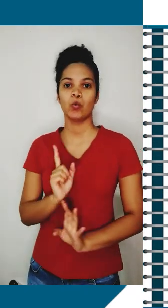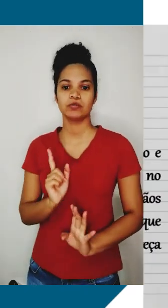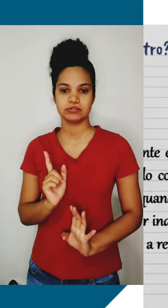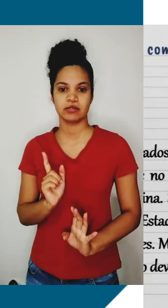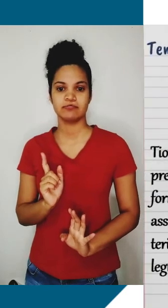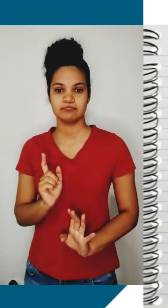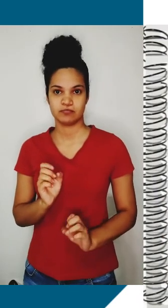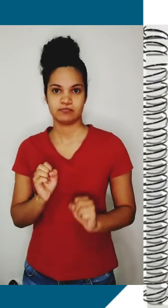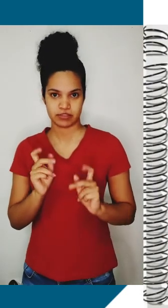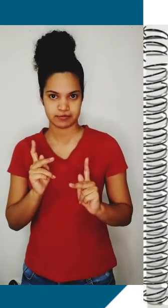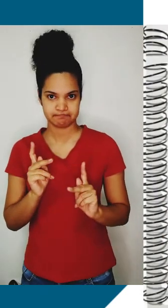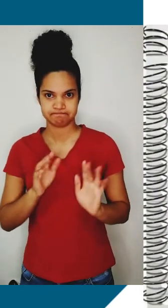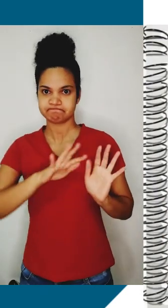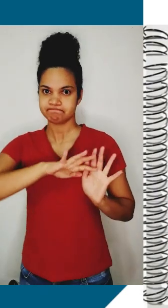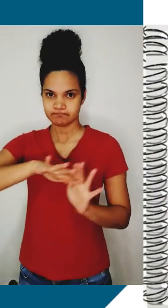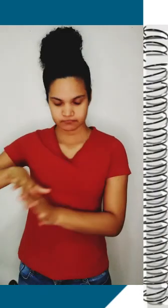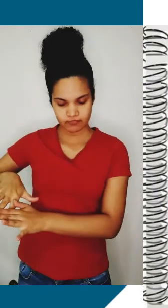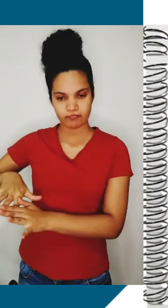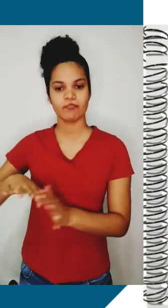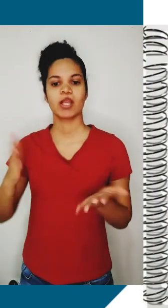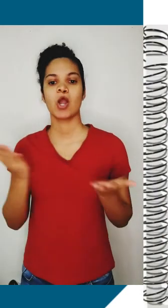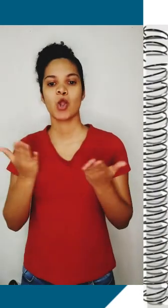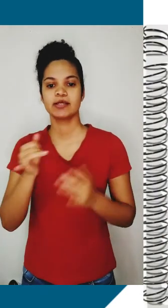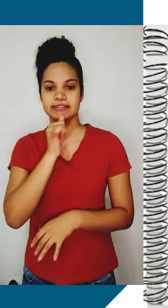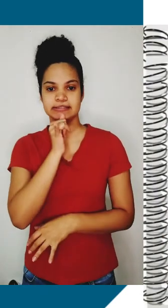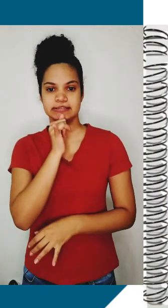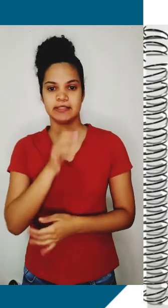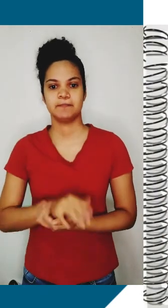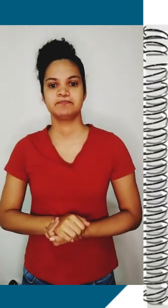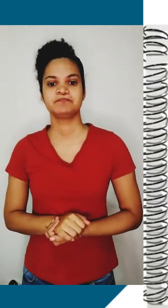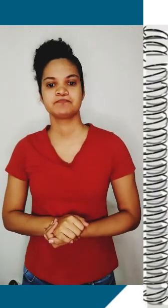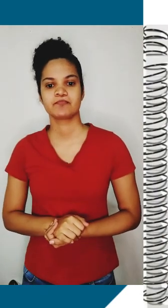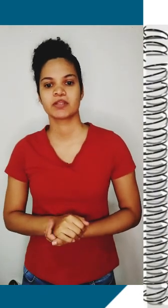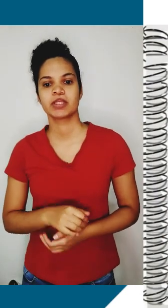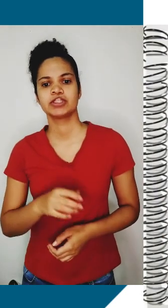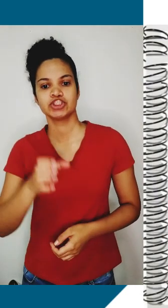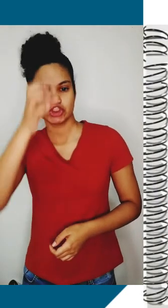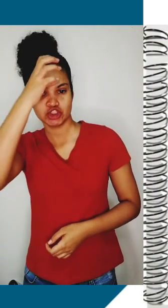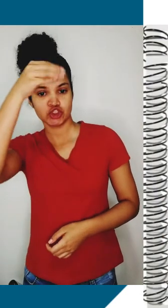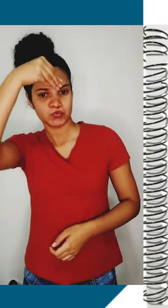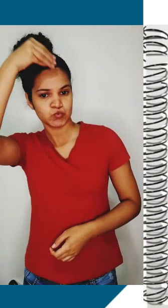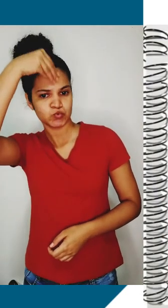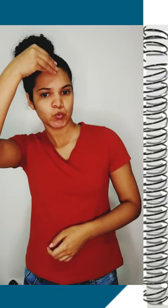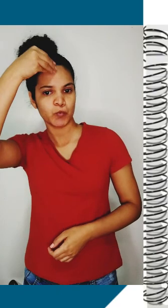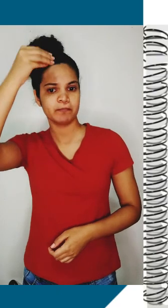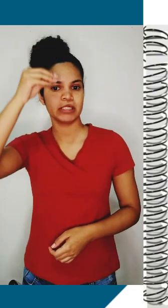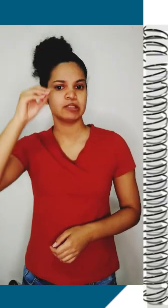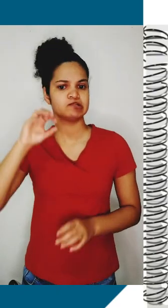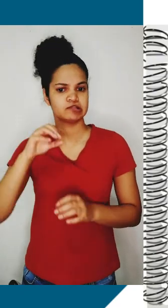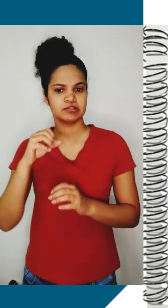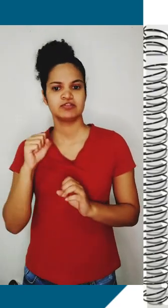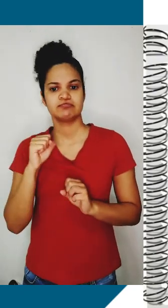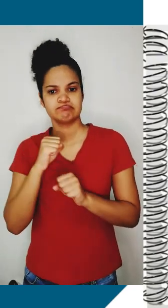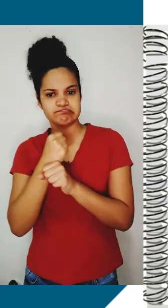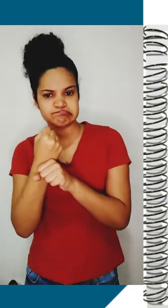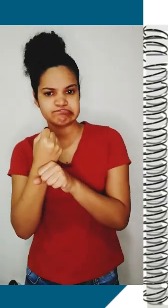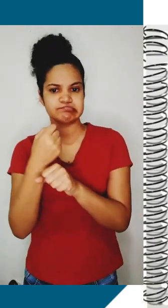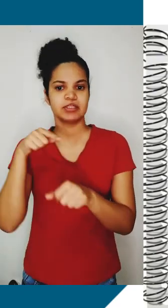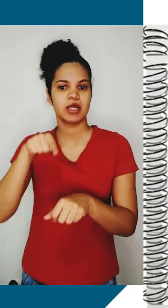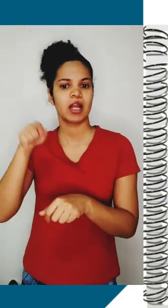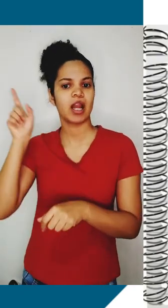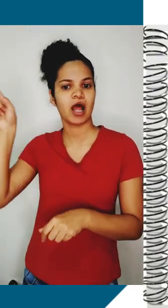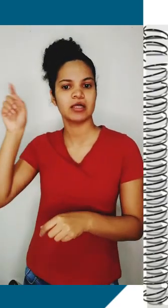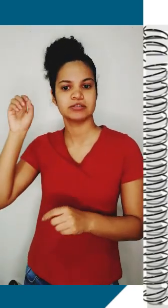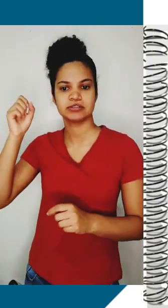observação feita, vamos aos exemplos. Tio e sobrinho torturados e mortos em Salvador. Adolescente espancado